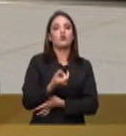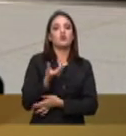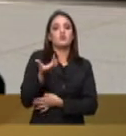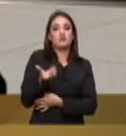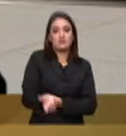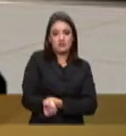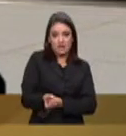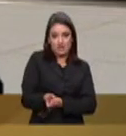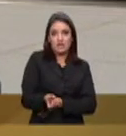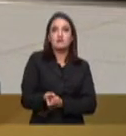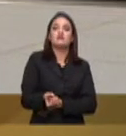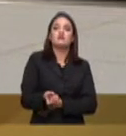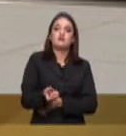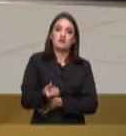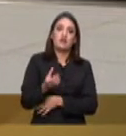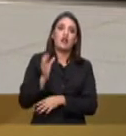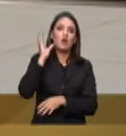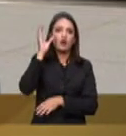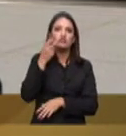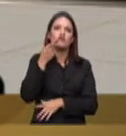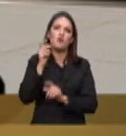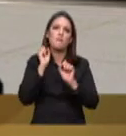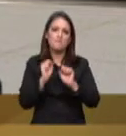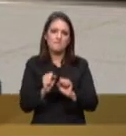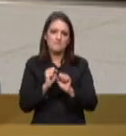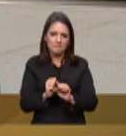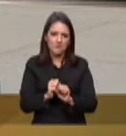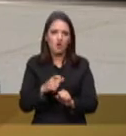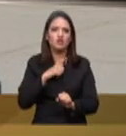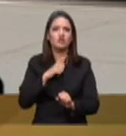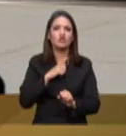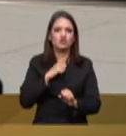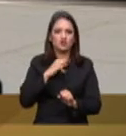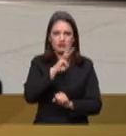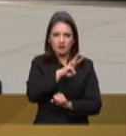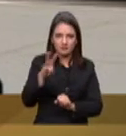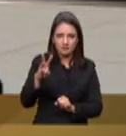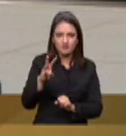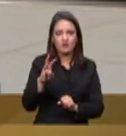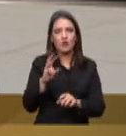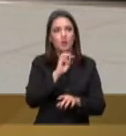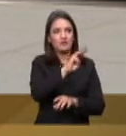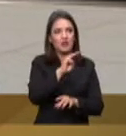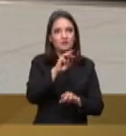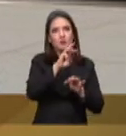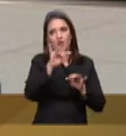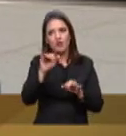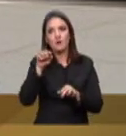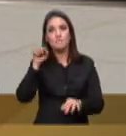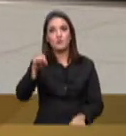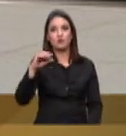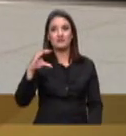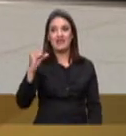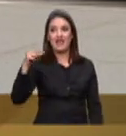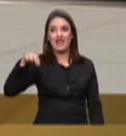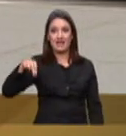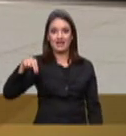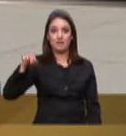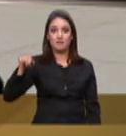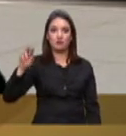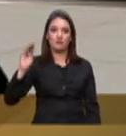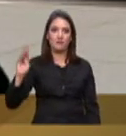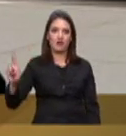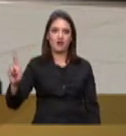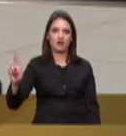manter página na internet com a extensão can.br, can.br, ou com outras